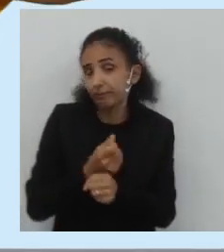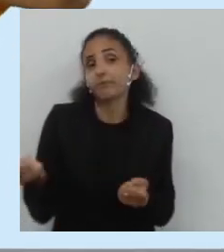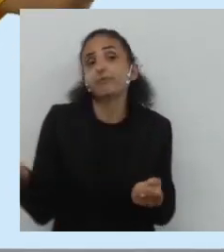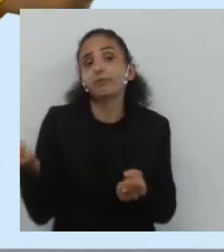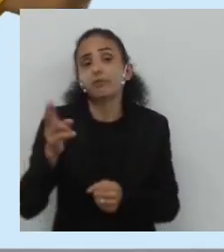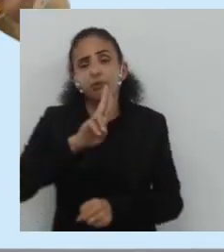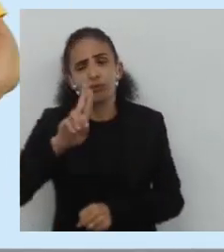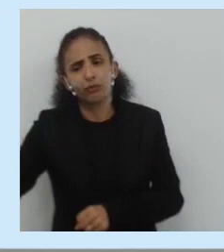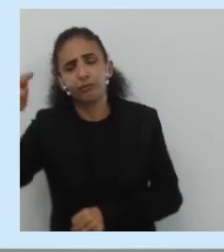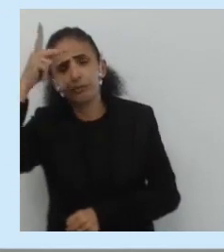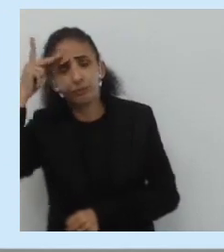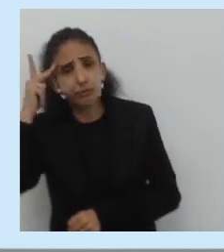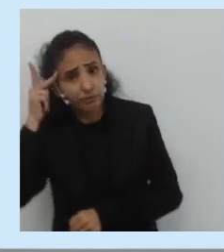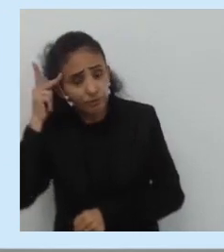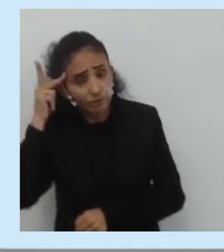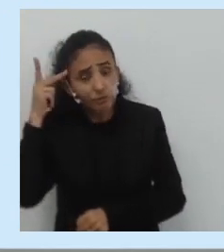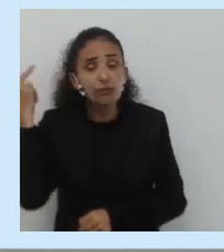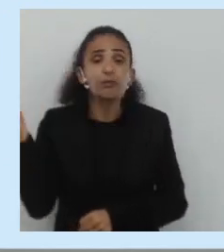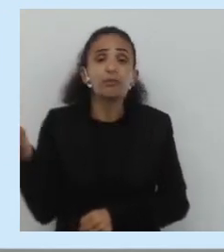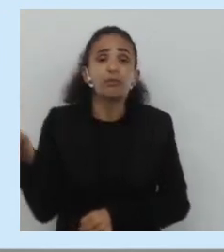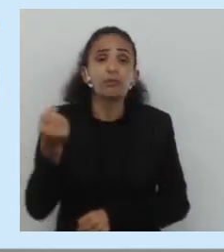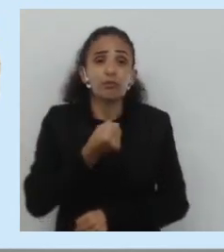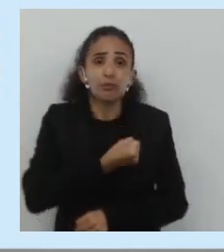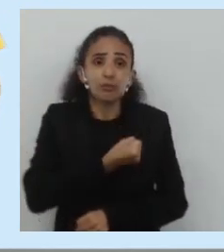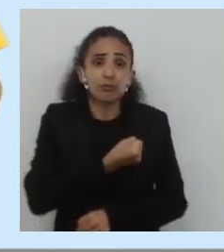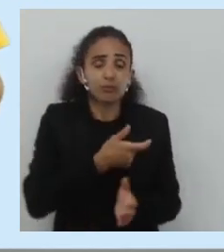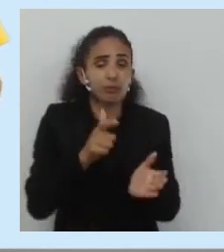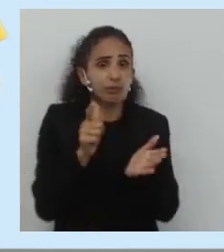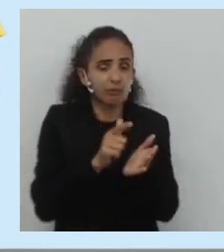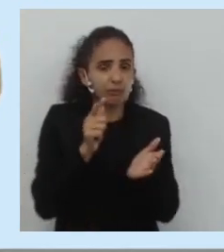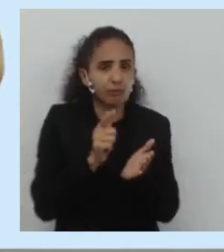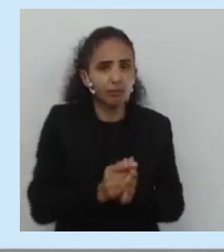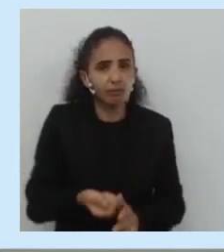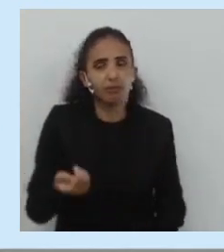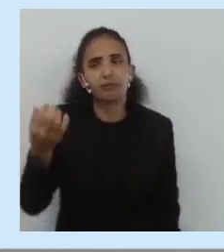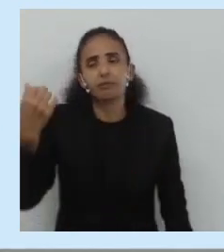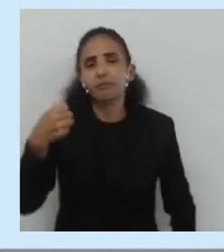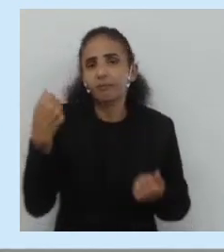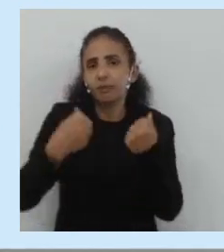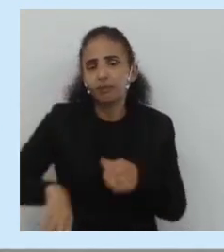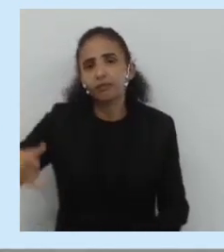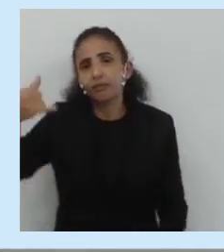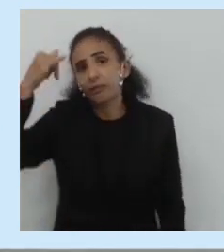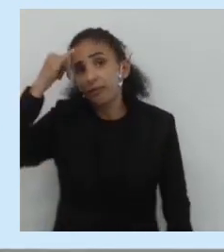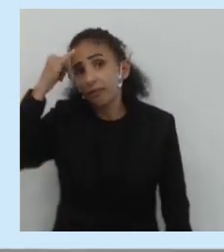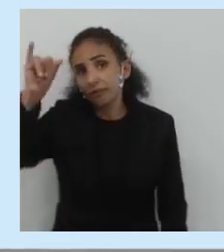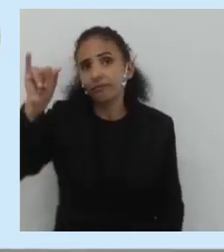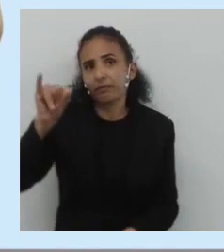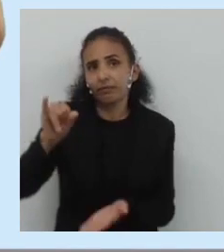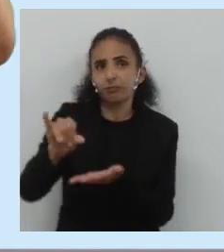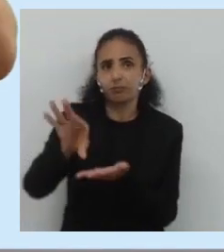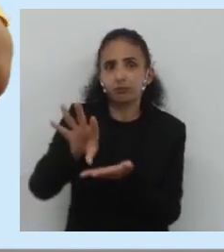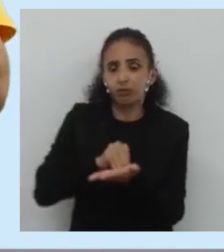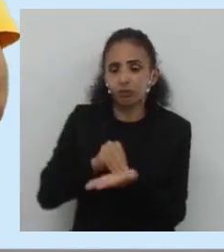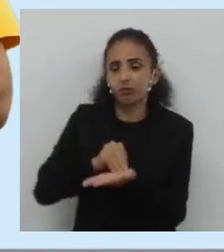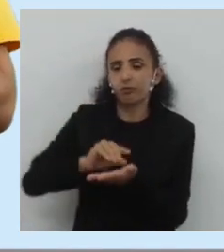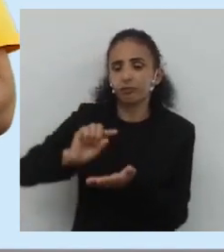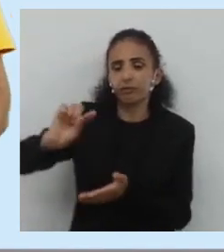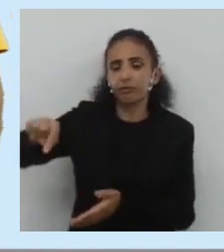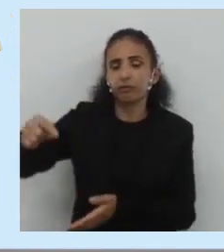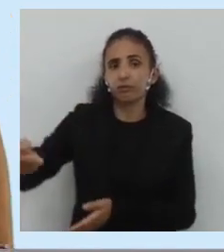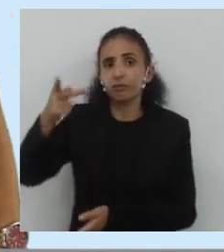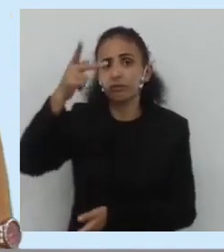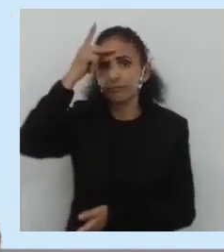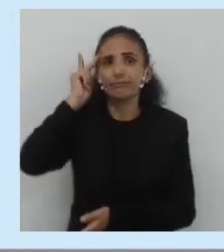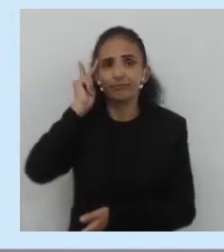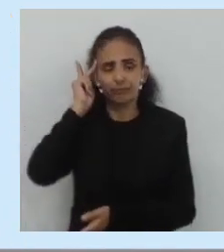ano tal. Então é importante isso. Então, evitar o plágio, porque a ideia é do autor, vocês estão fazendo uma